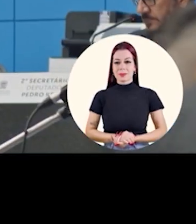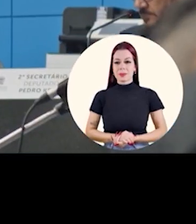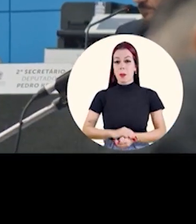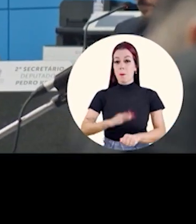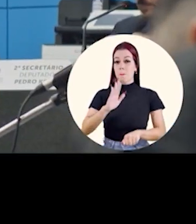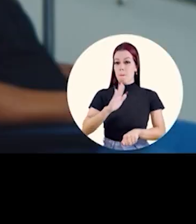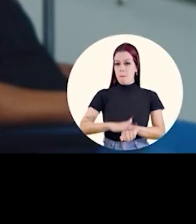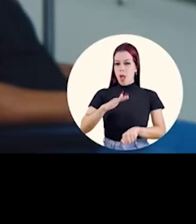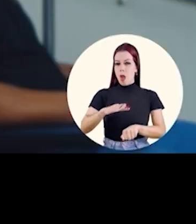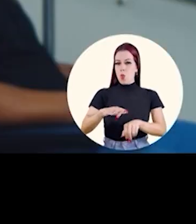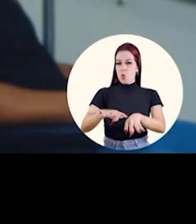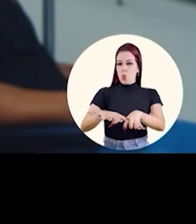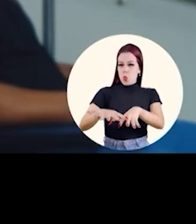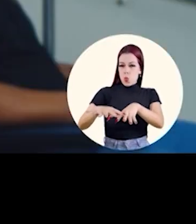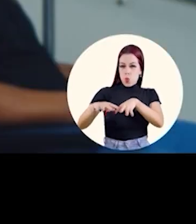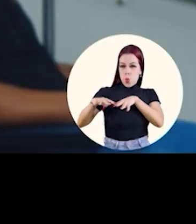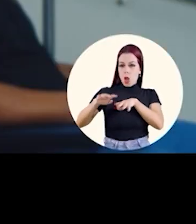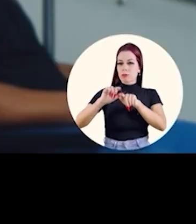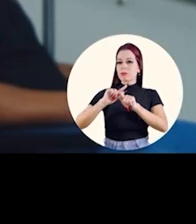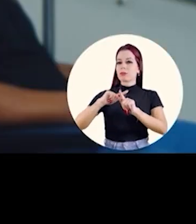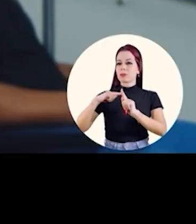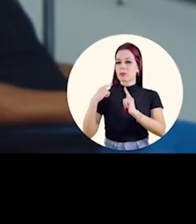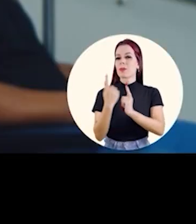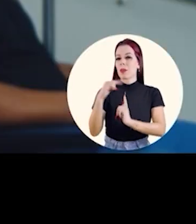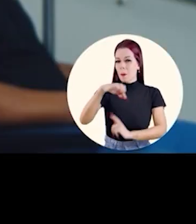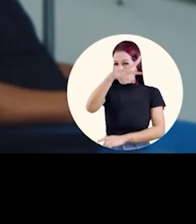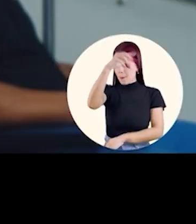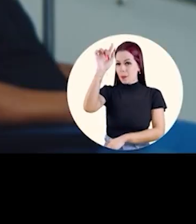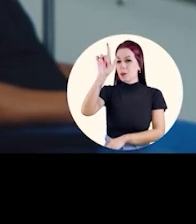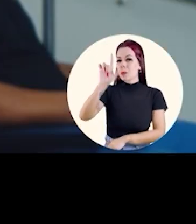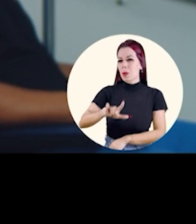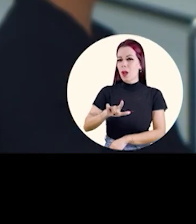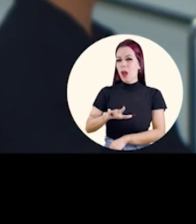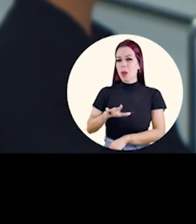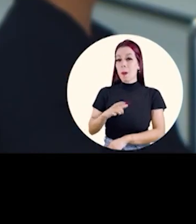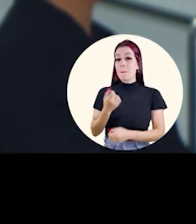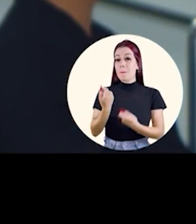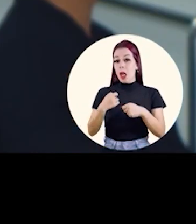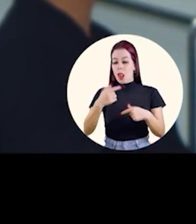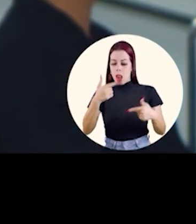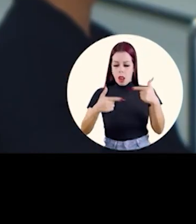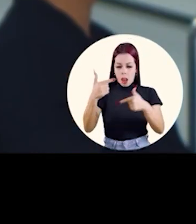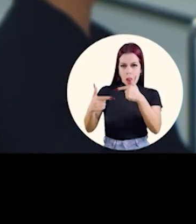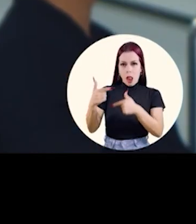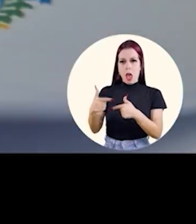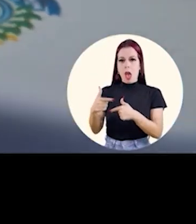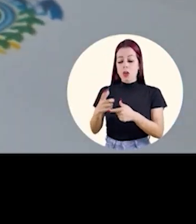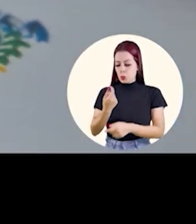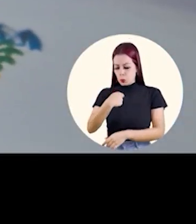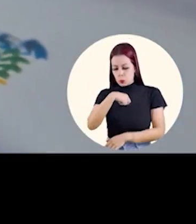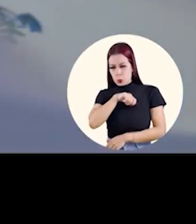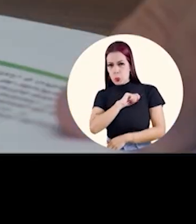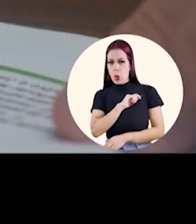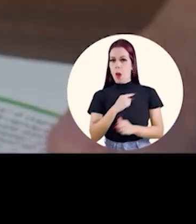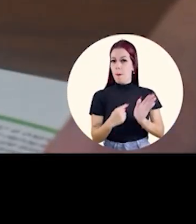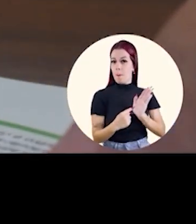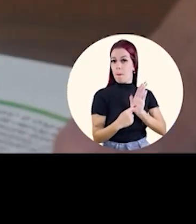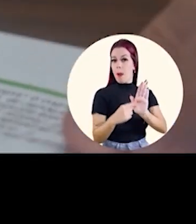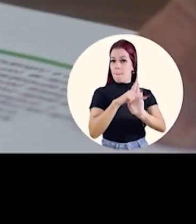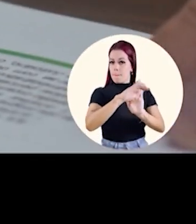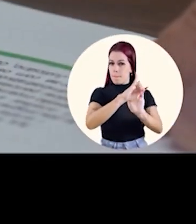próstata esta é mais uma sessão da Assembleia Legislativa de Mato Grosso do Sul tem muita coisa em debate por aqui fiscalizações